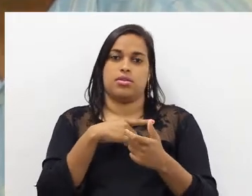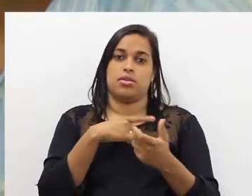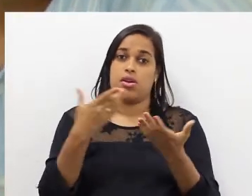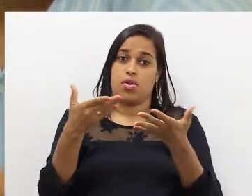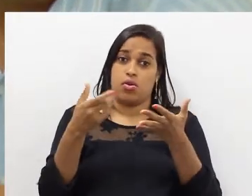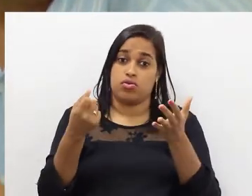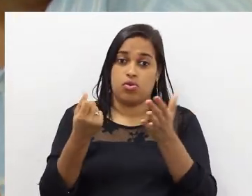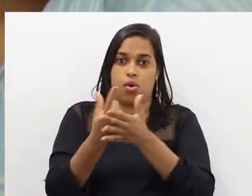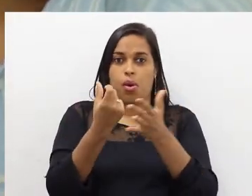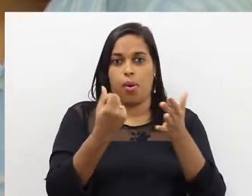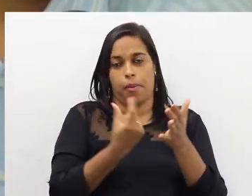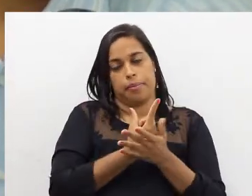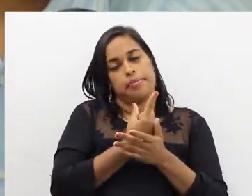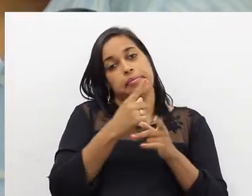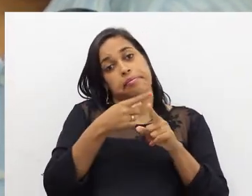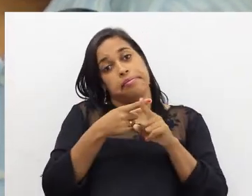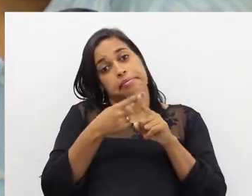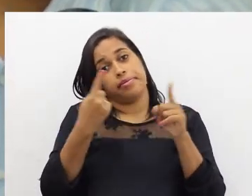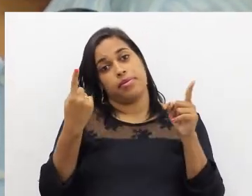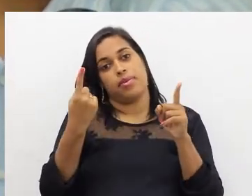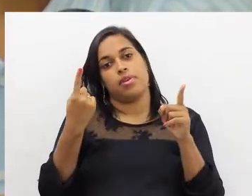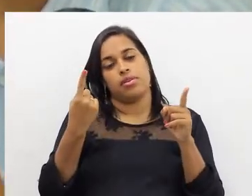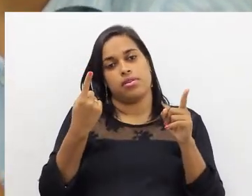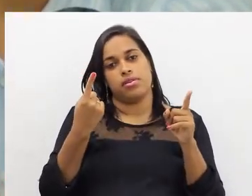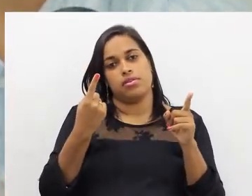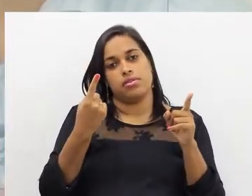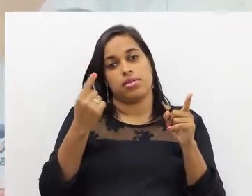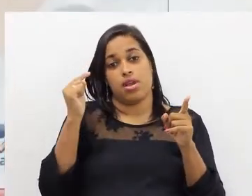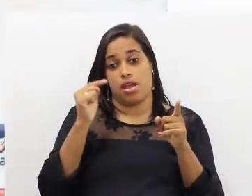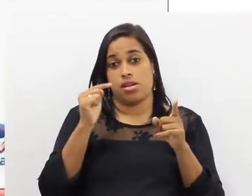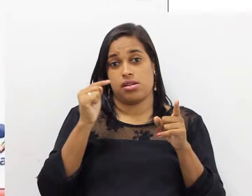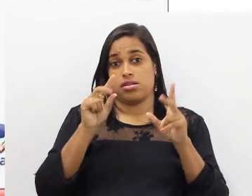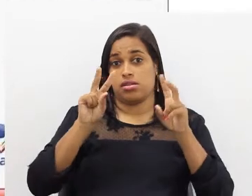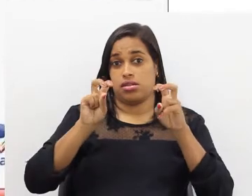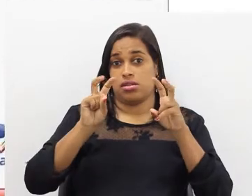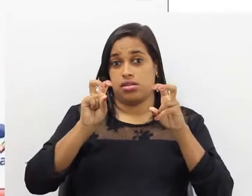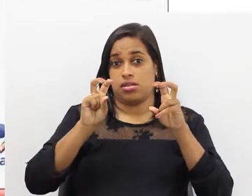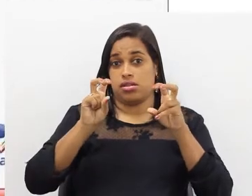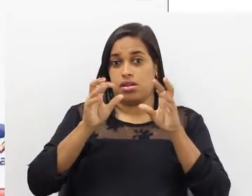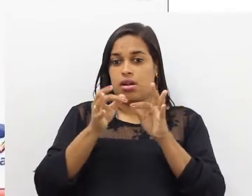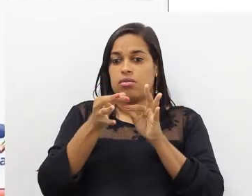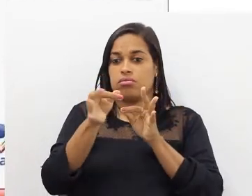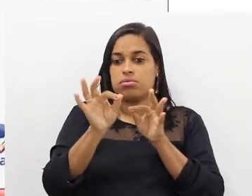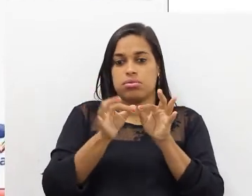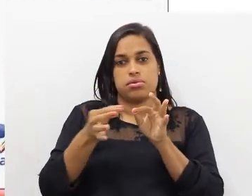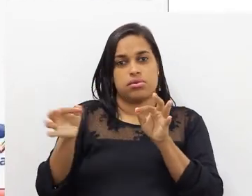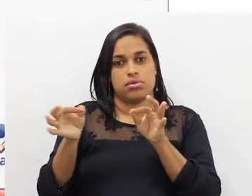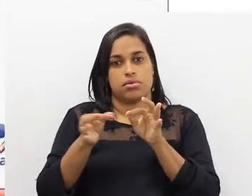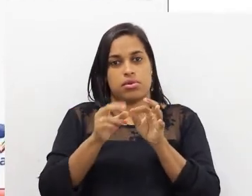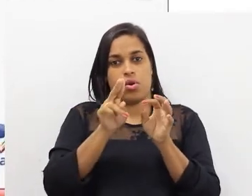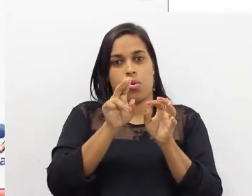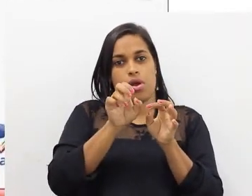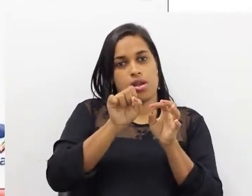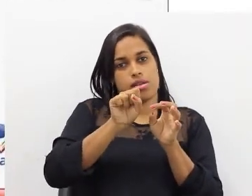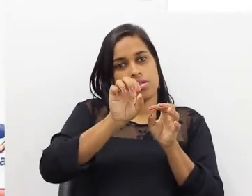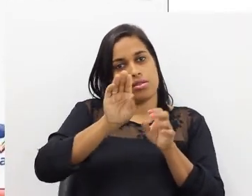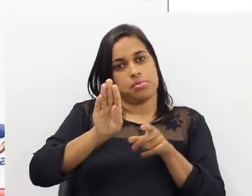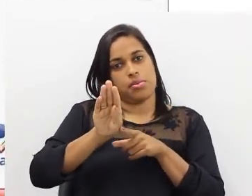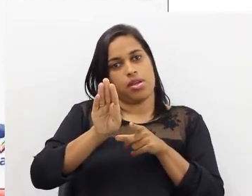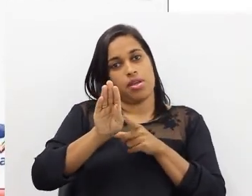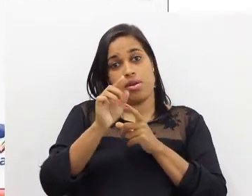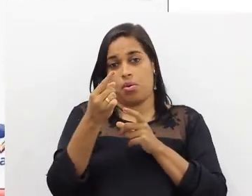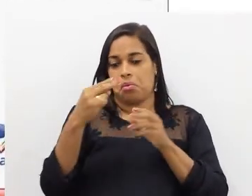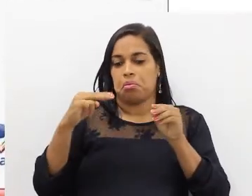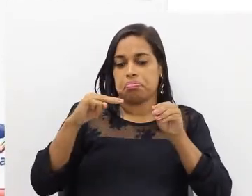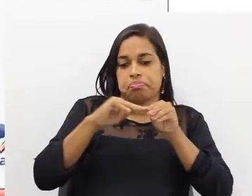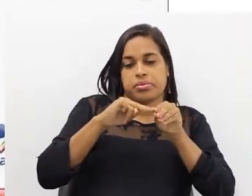hub é esse tipo de extensão aí, quando a gente fala de hub USB, por exemplo, o notebook tem uma entrada só